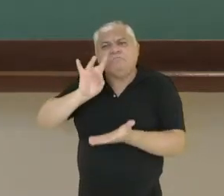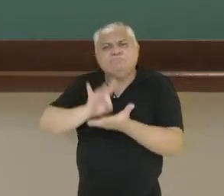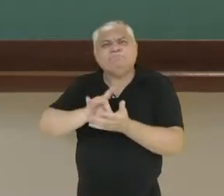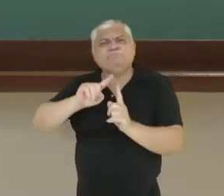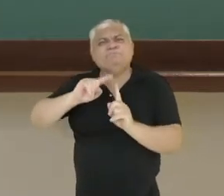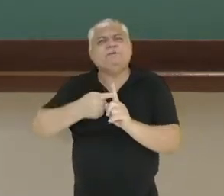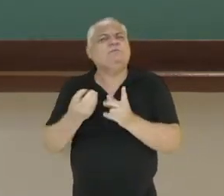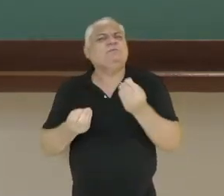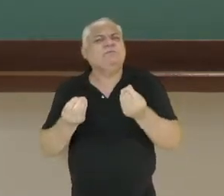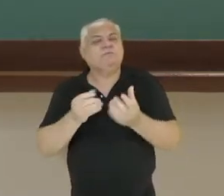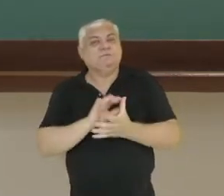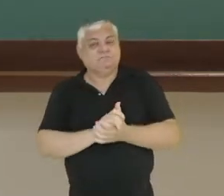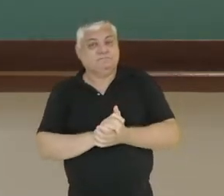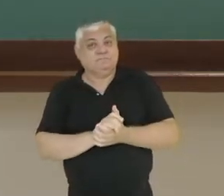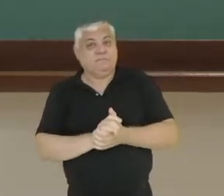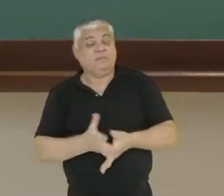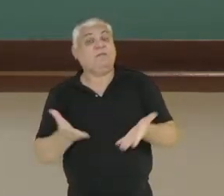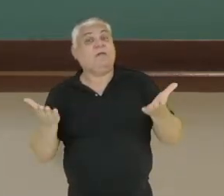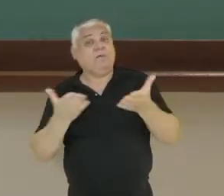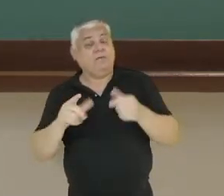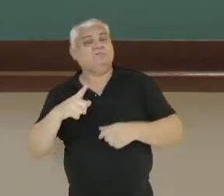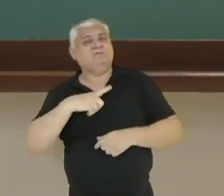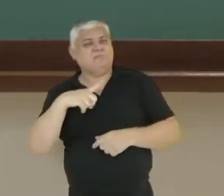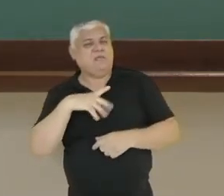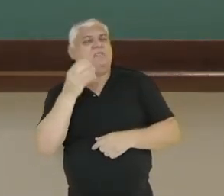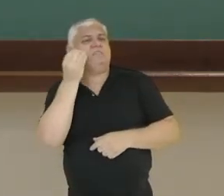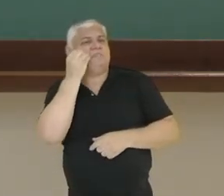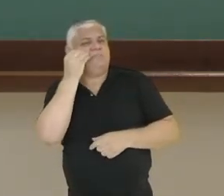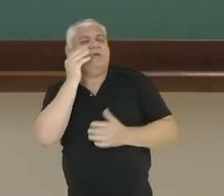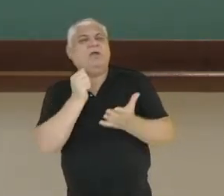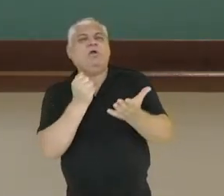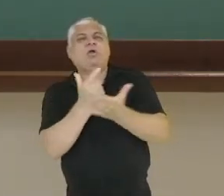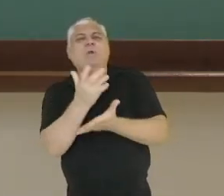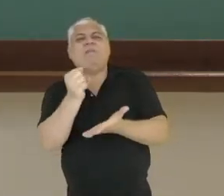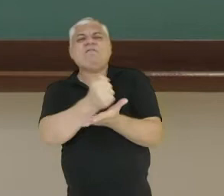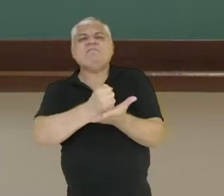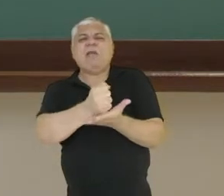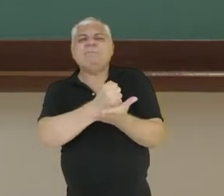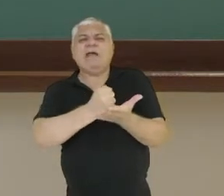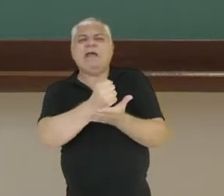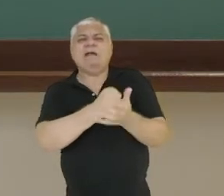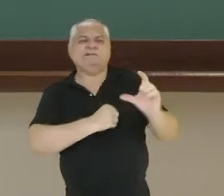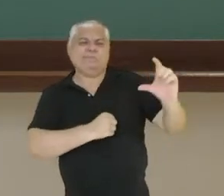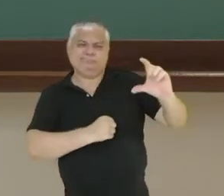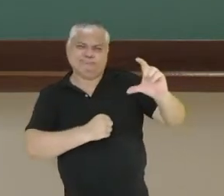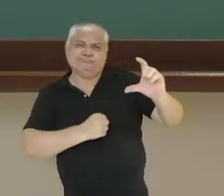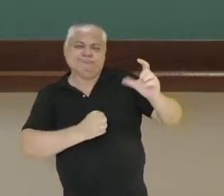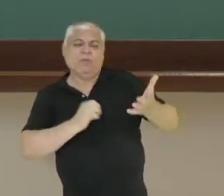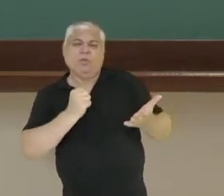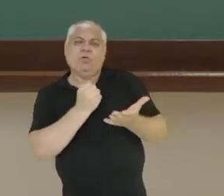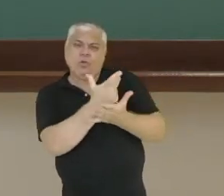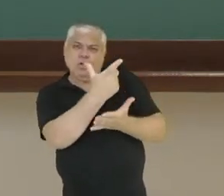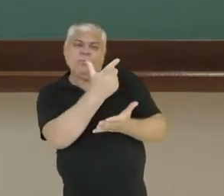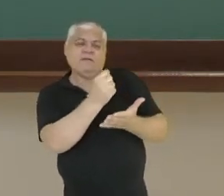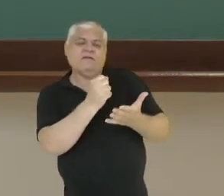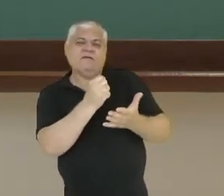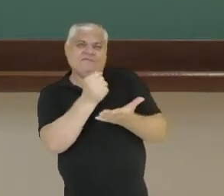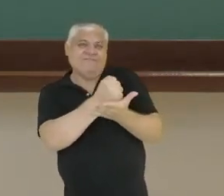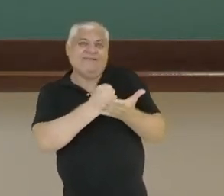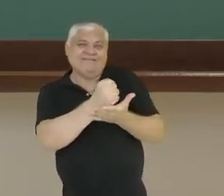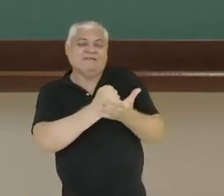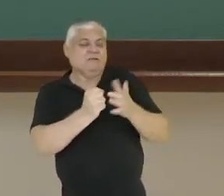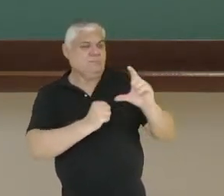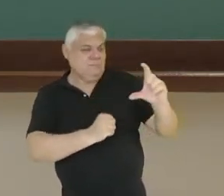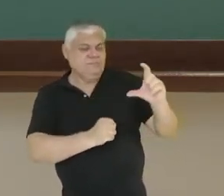grávida? Hoje em dia tem testes muito fáceis, que são os testes de farmácia. Então vai na farmácia, compra o teste,